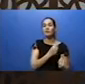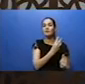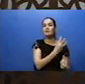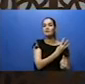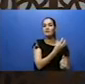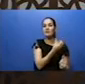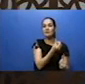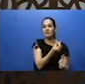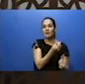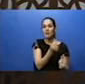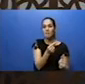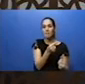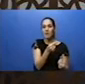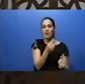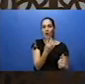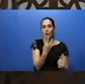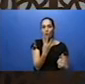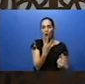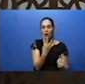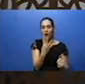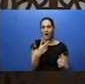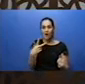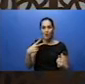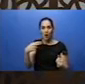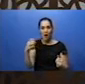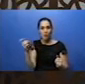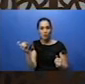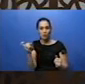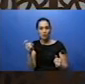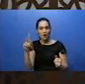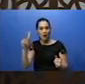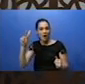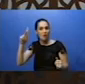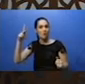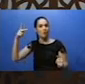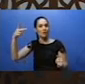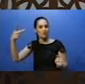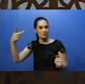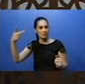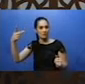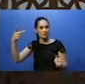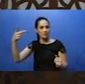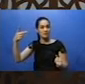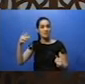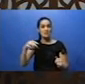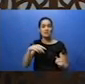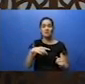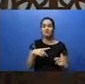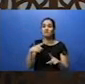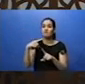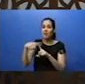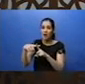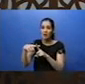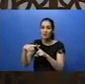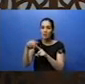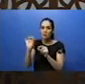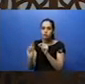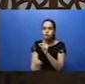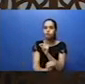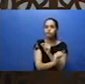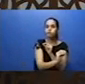36 menos 4. Aqui era a conta de mais. Passou para o outro lado do igual, ficou conta de menos.